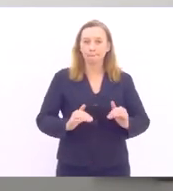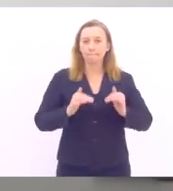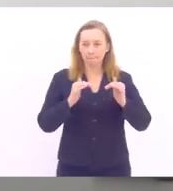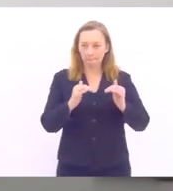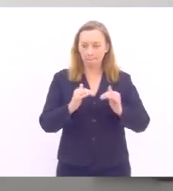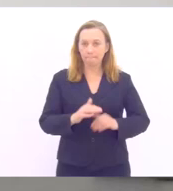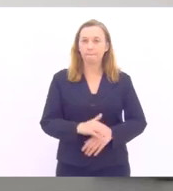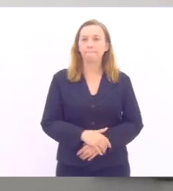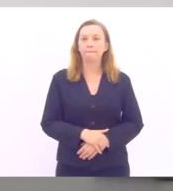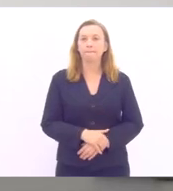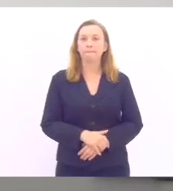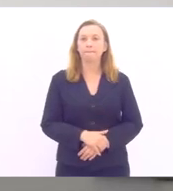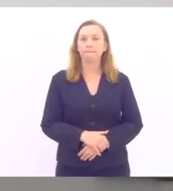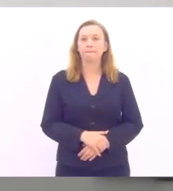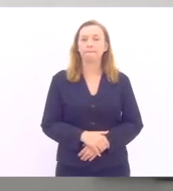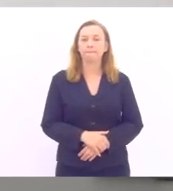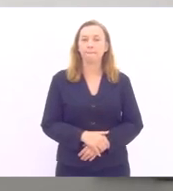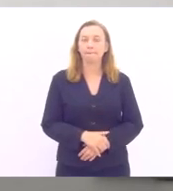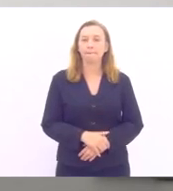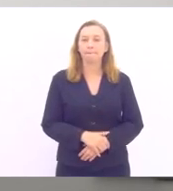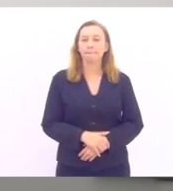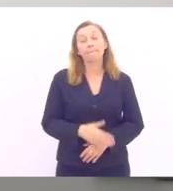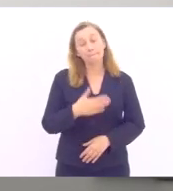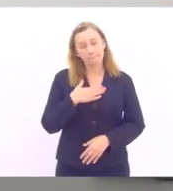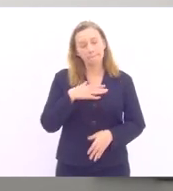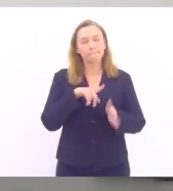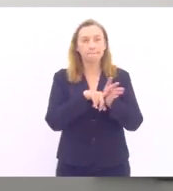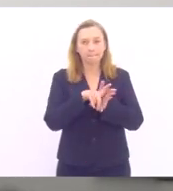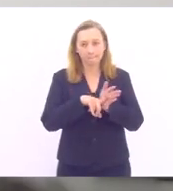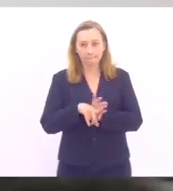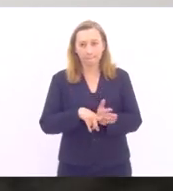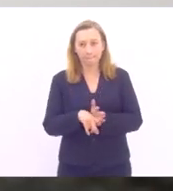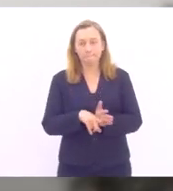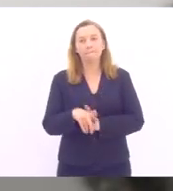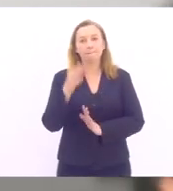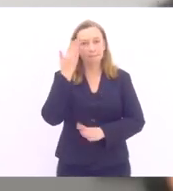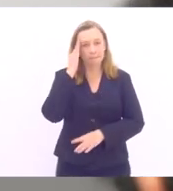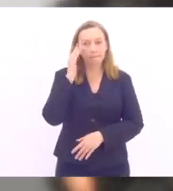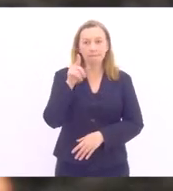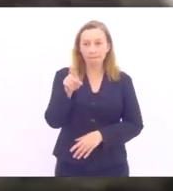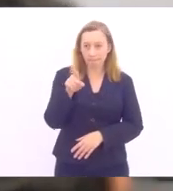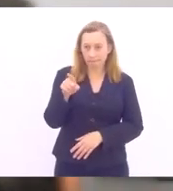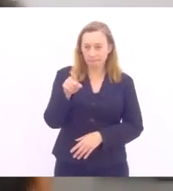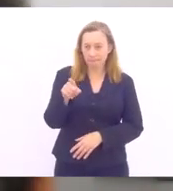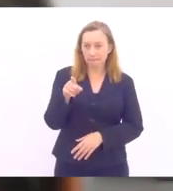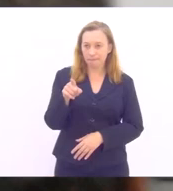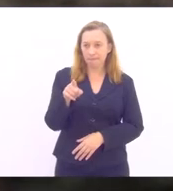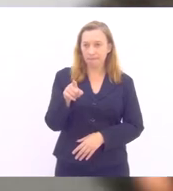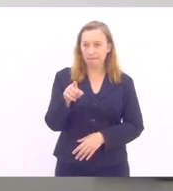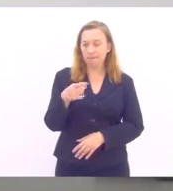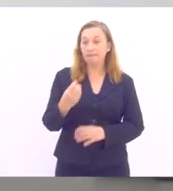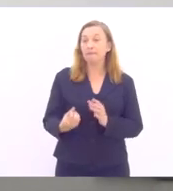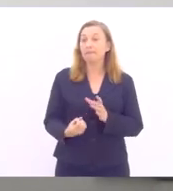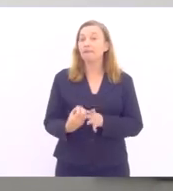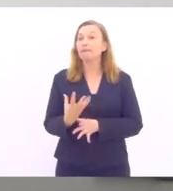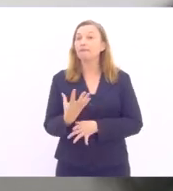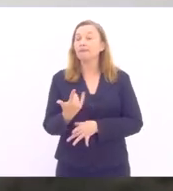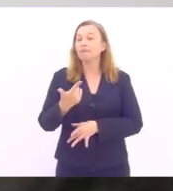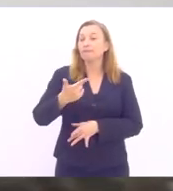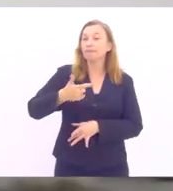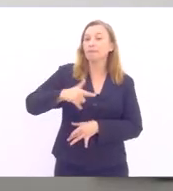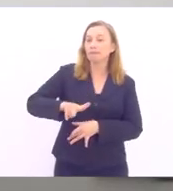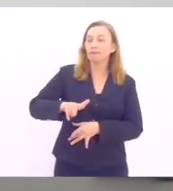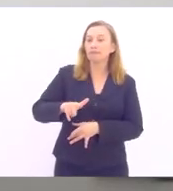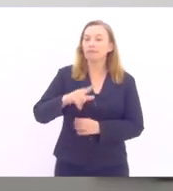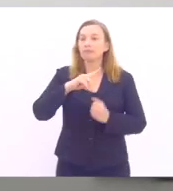de Apoio ao Desporto, onde? Na minha análise, eu entendo que esse dispositivo, que ele praticamente reproduz o que